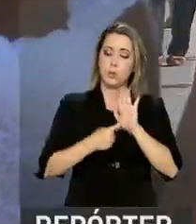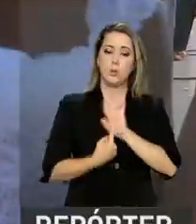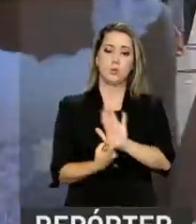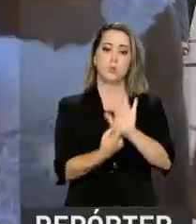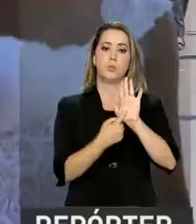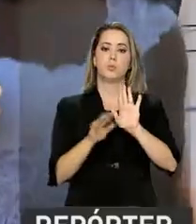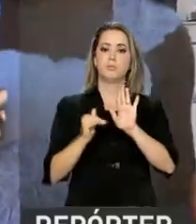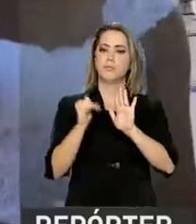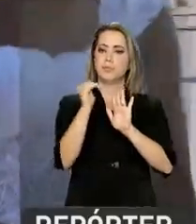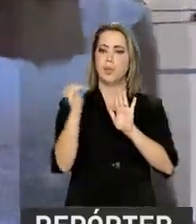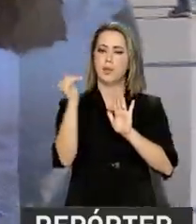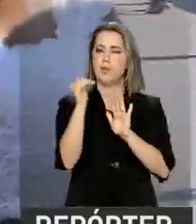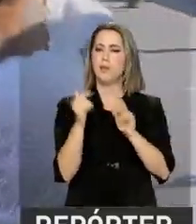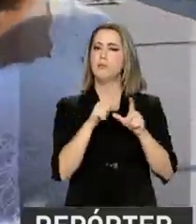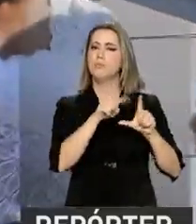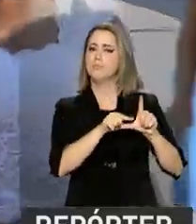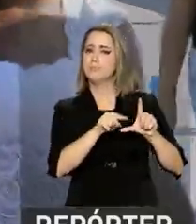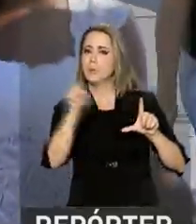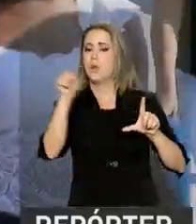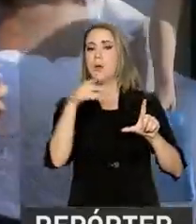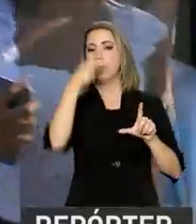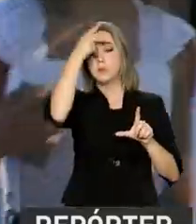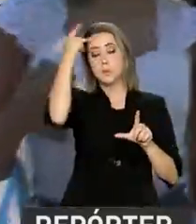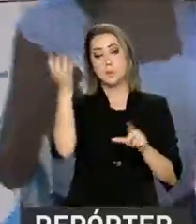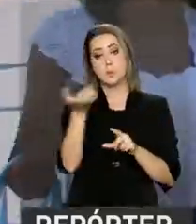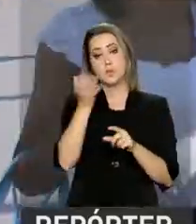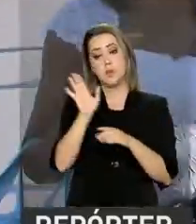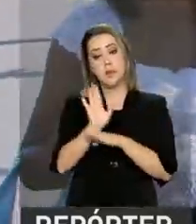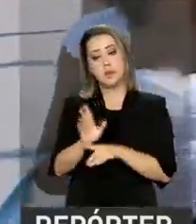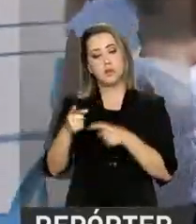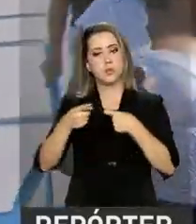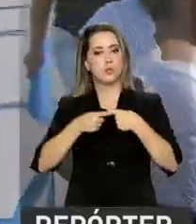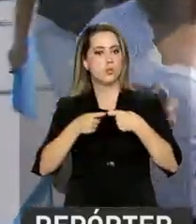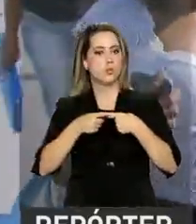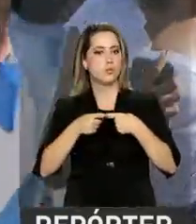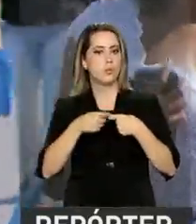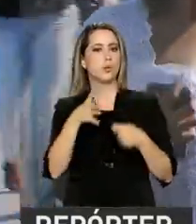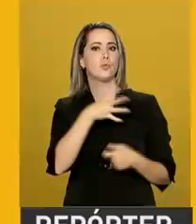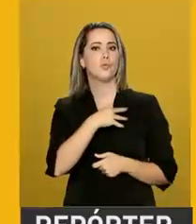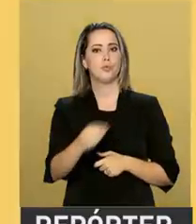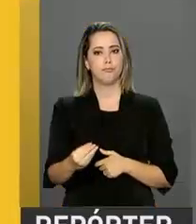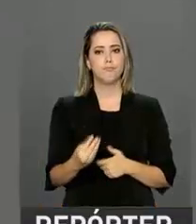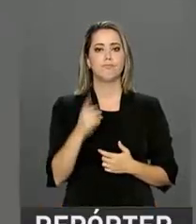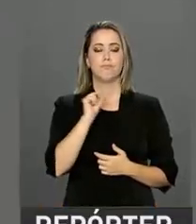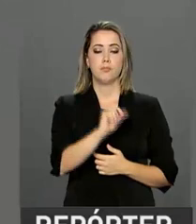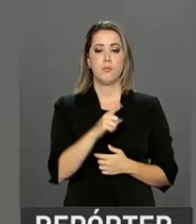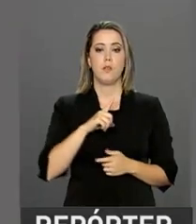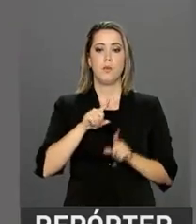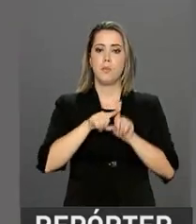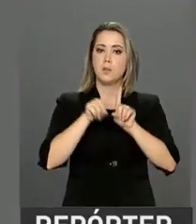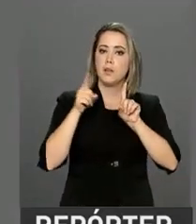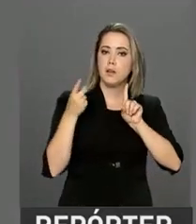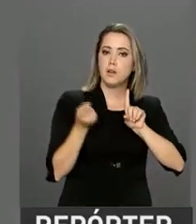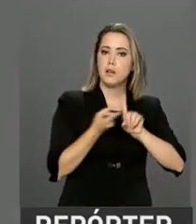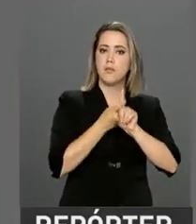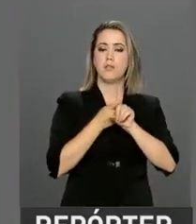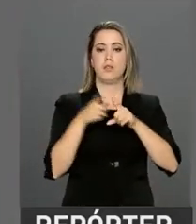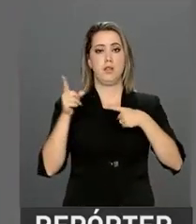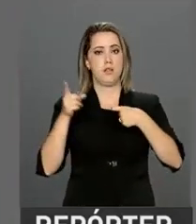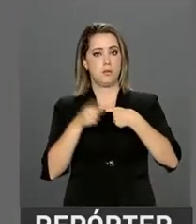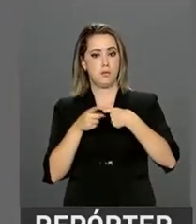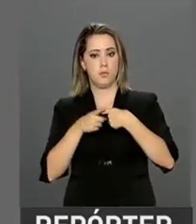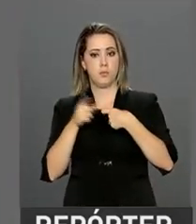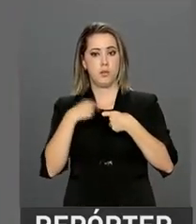que vem aumentando o número de brasileiros que buscam ajuda médica na hora de ter filhos. Para fazer a reprodução assistida,